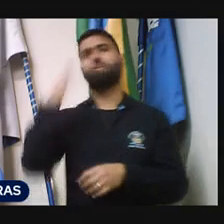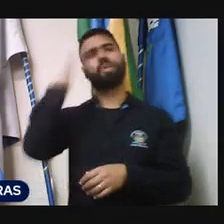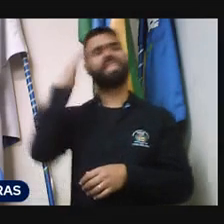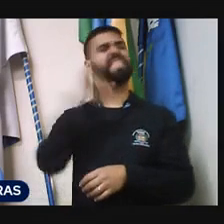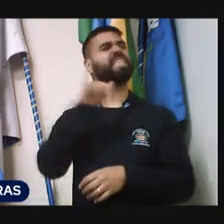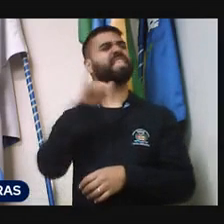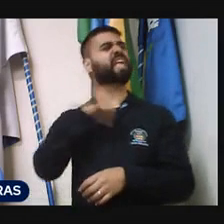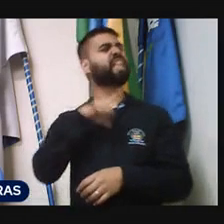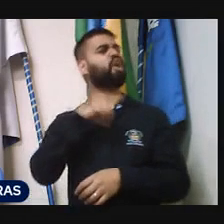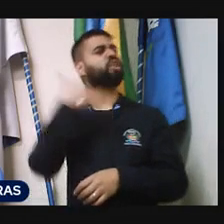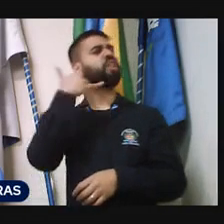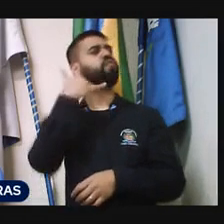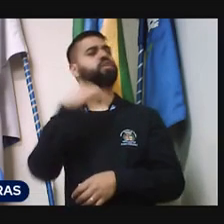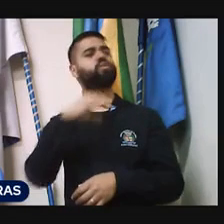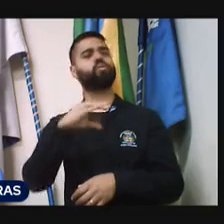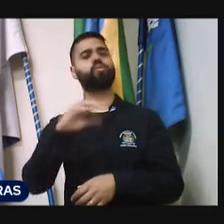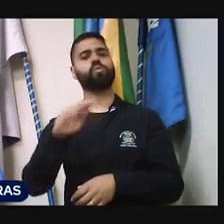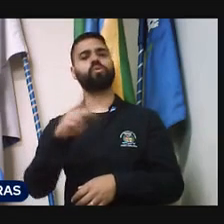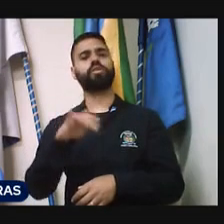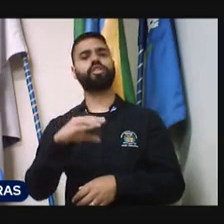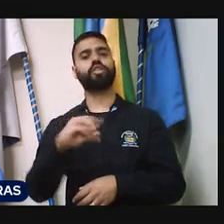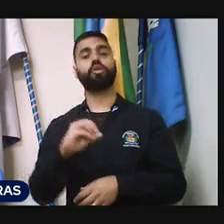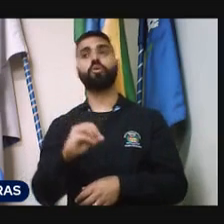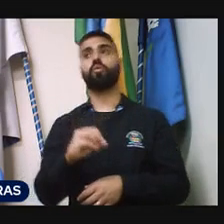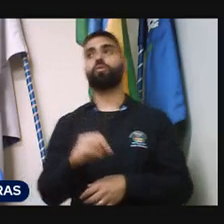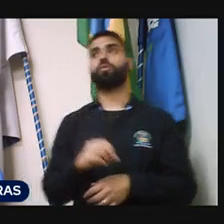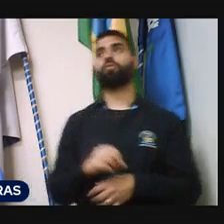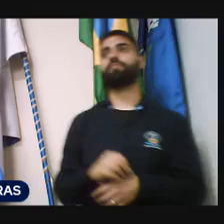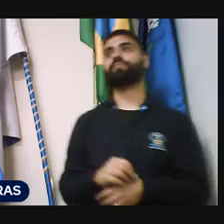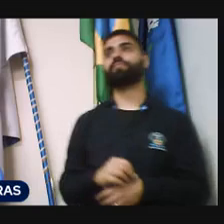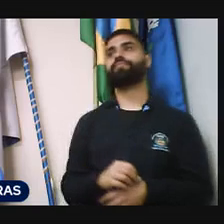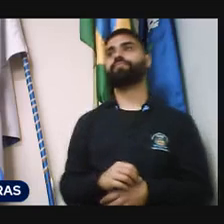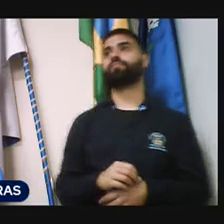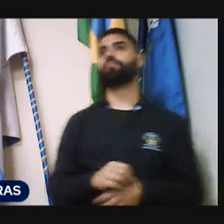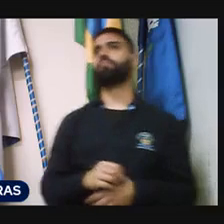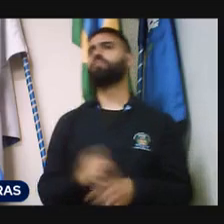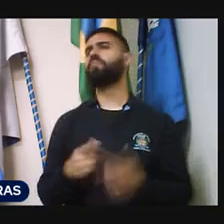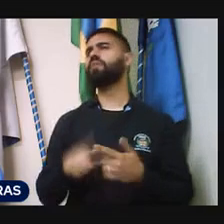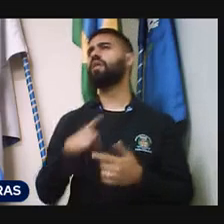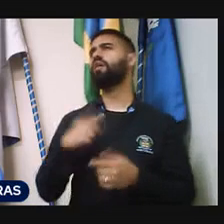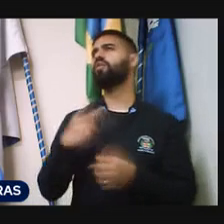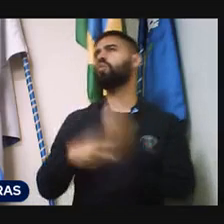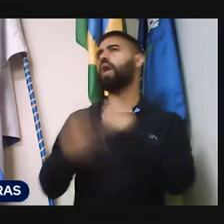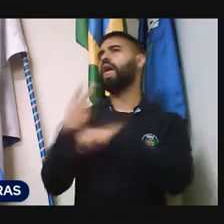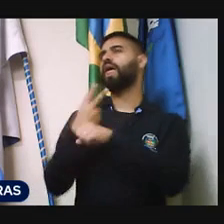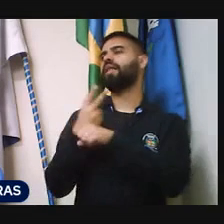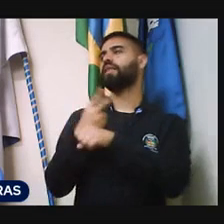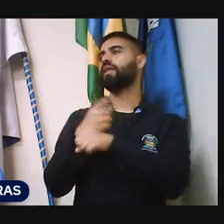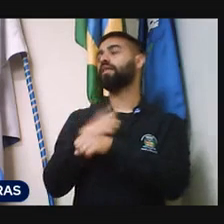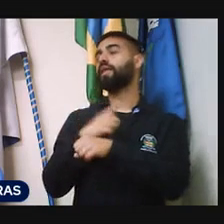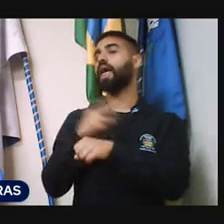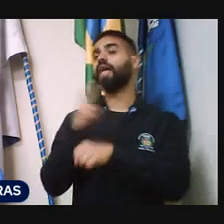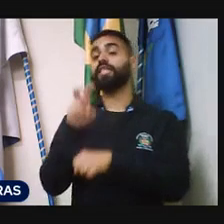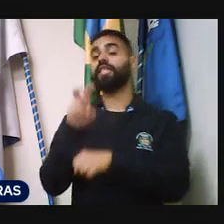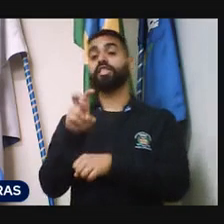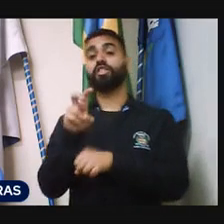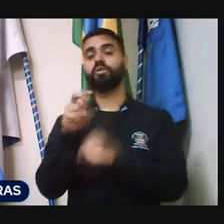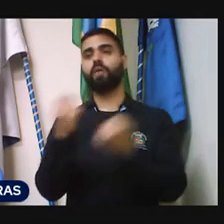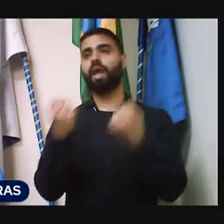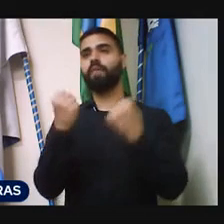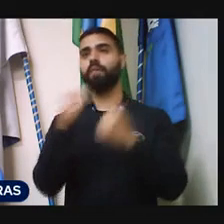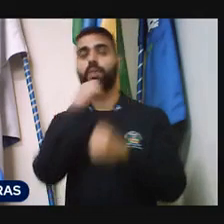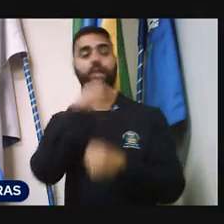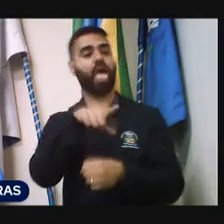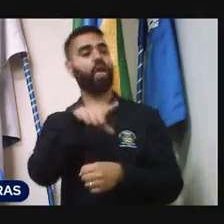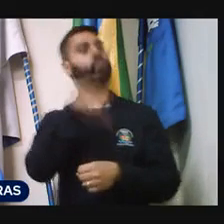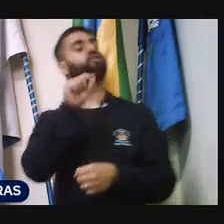porque dois anos atrás aí ficou de sair cinco academia livre na nossa cidade até hoje nada eu escolhi